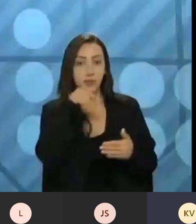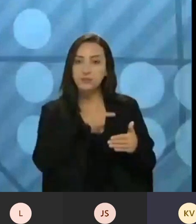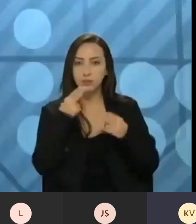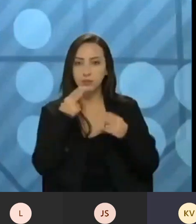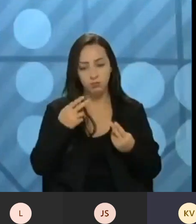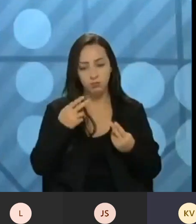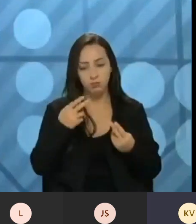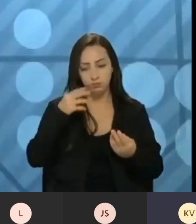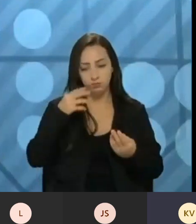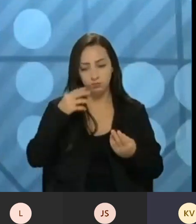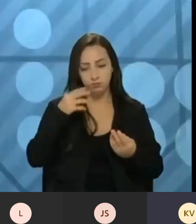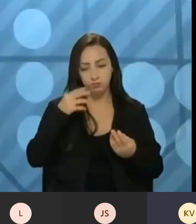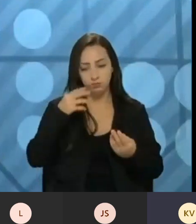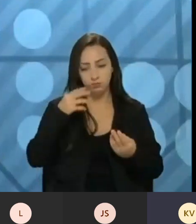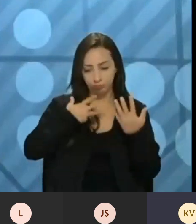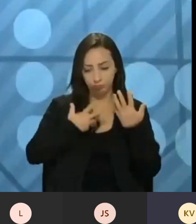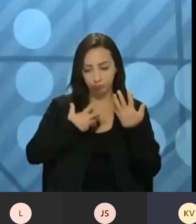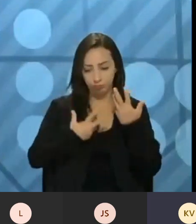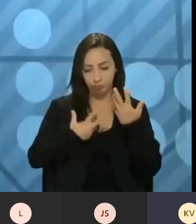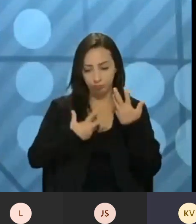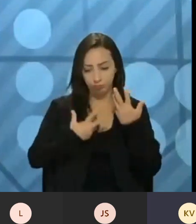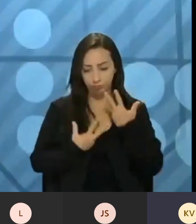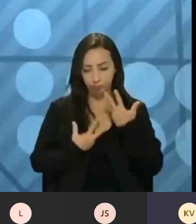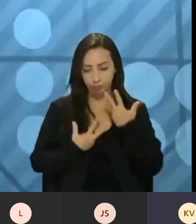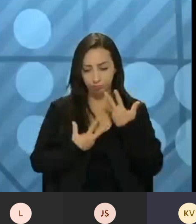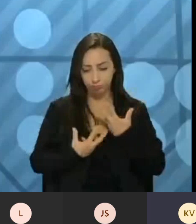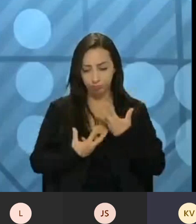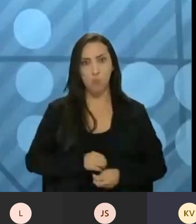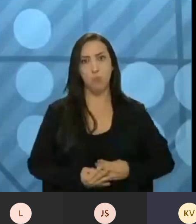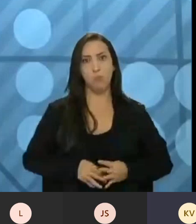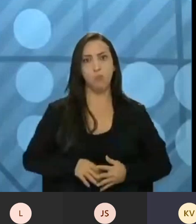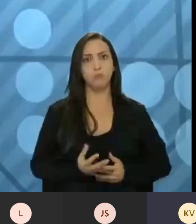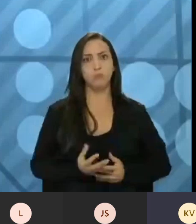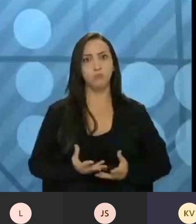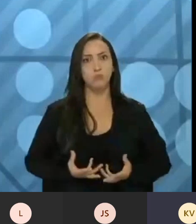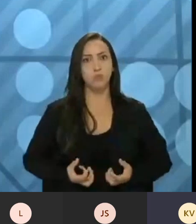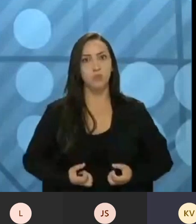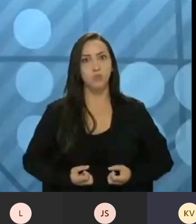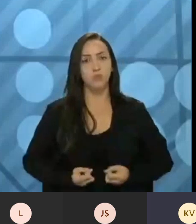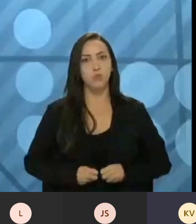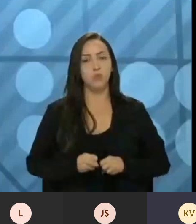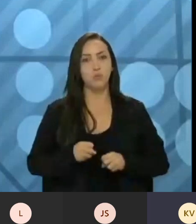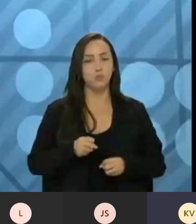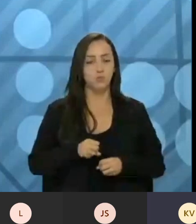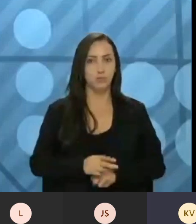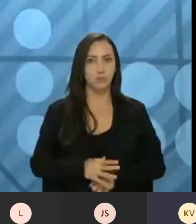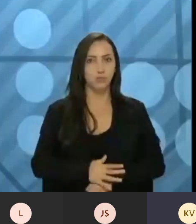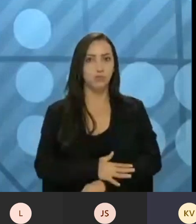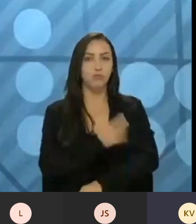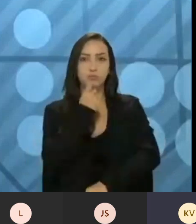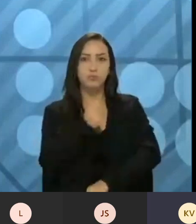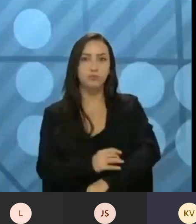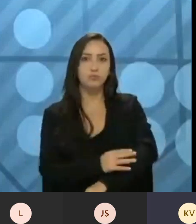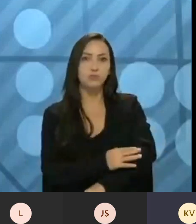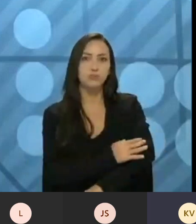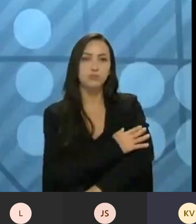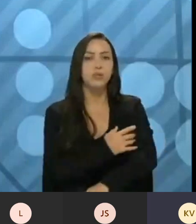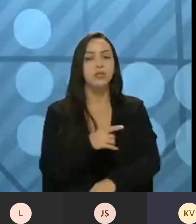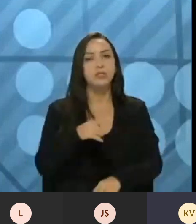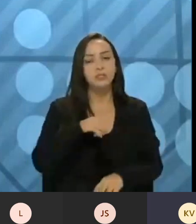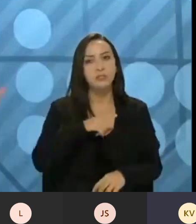e esses nutrientes inseridos e absorvidos no nosso trato digestório, e que eles caem lá na nossa corrente sanguínea, a gente vai